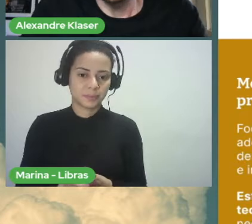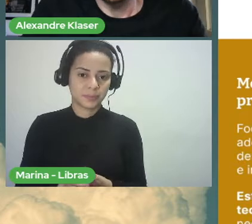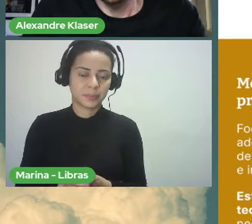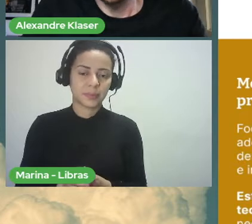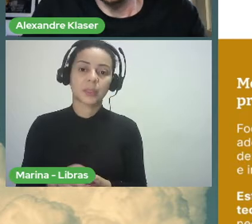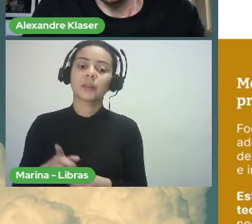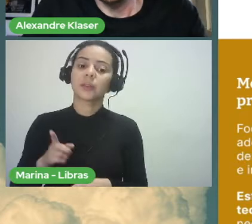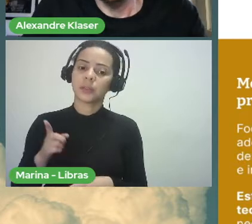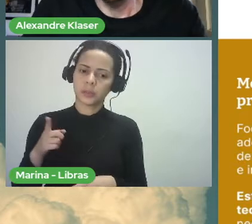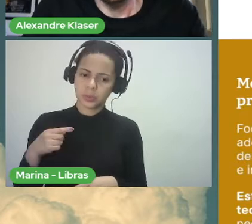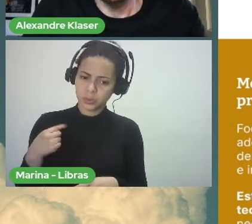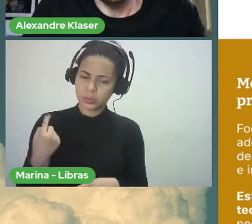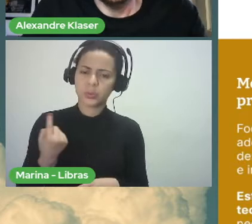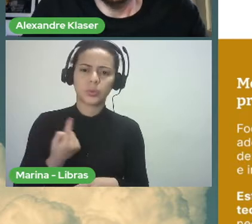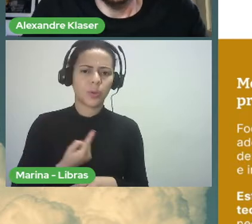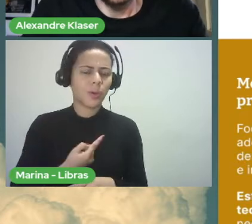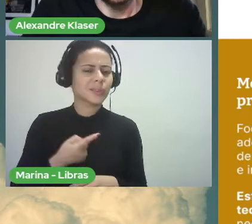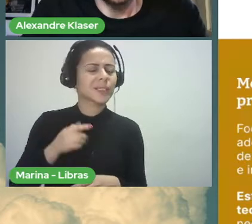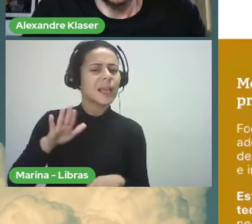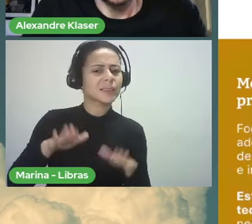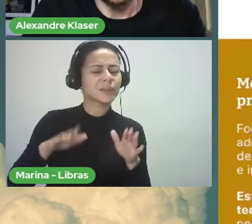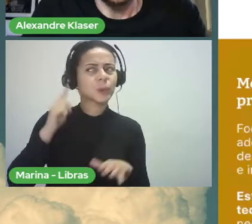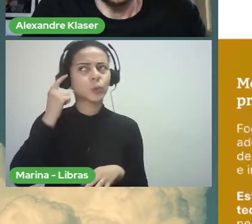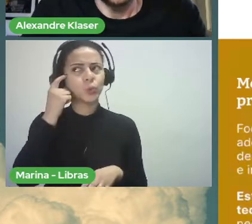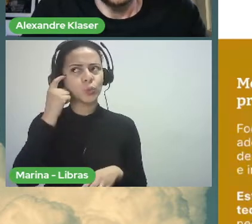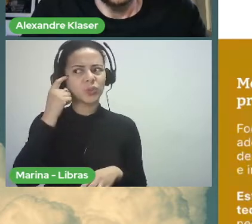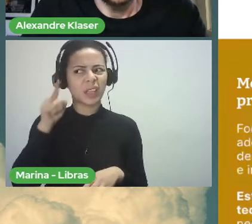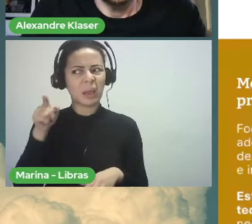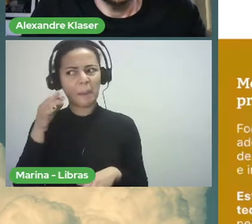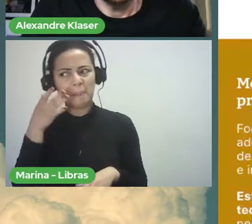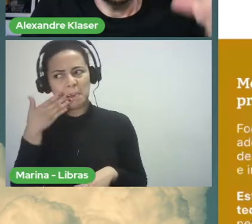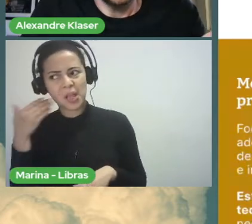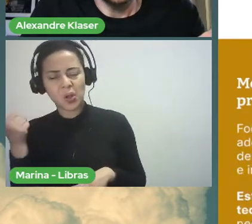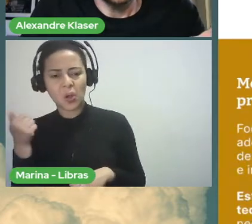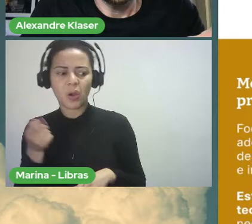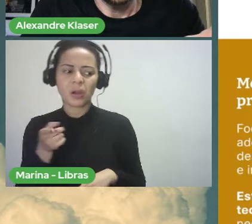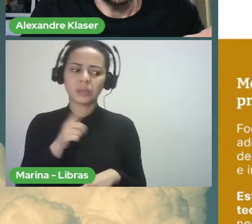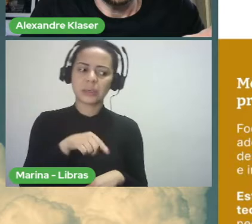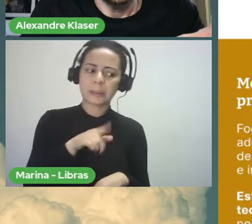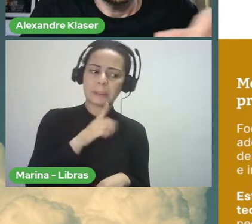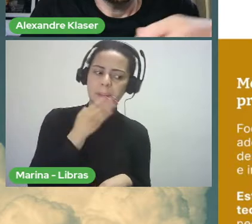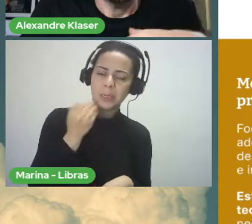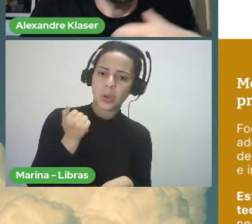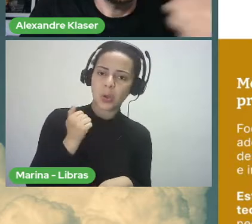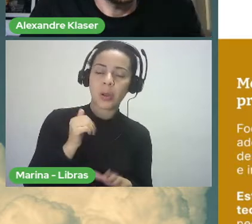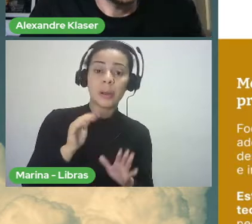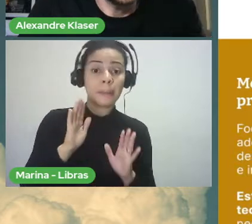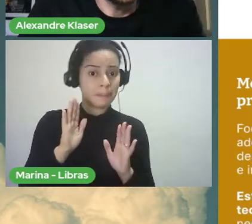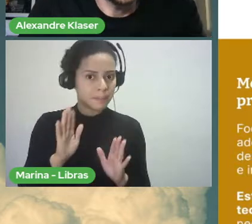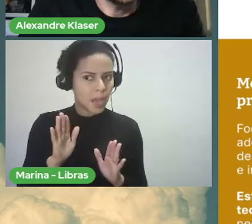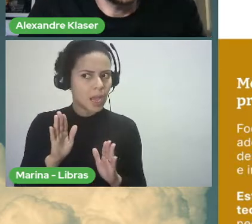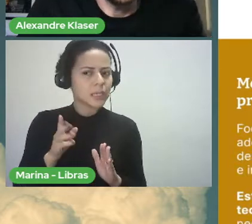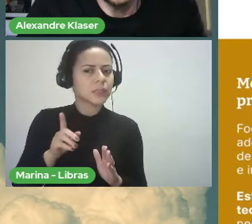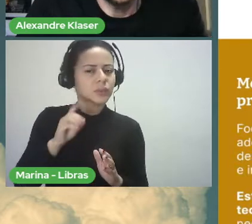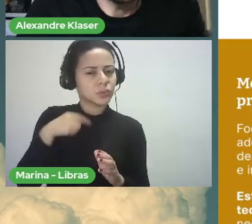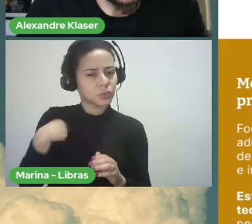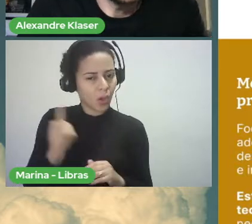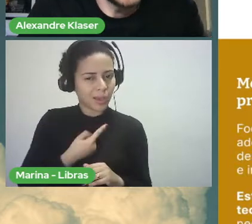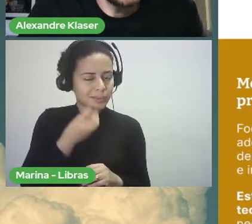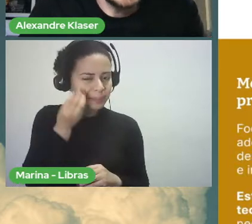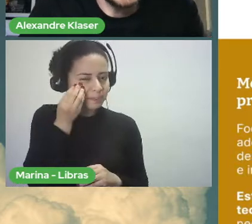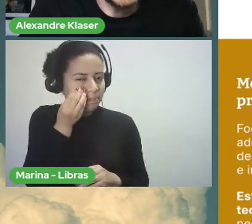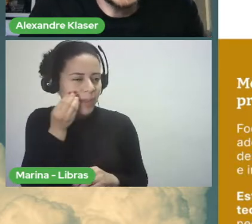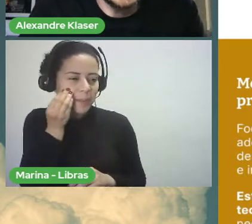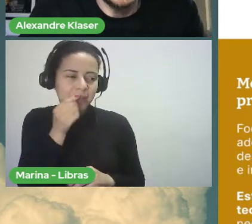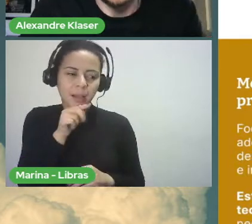não tem certeza se aquela é a melhor direção. Mas nós queremos, então, fazer alguma